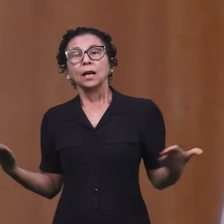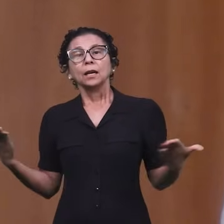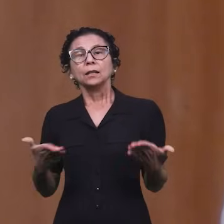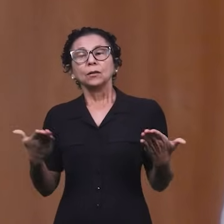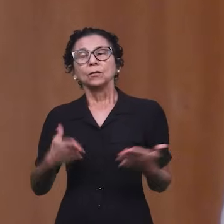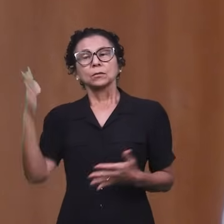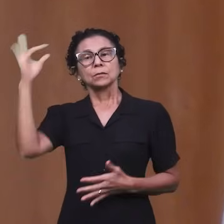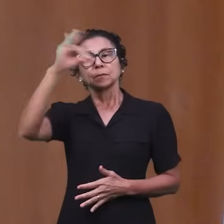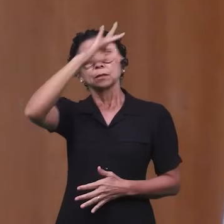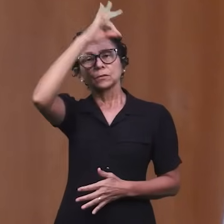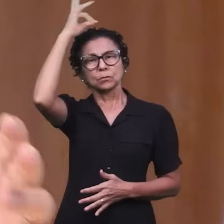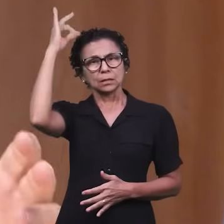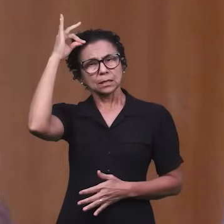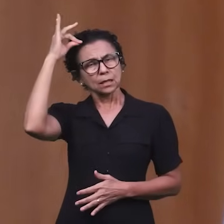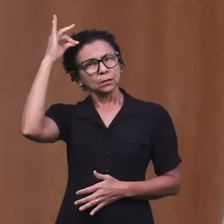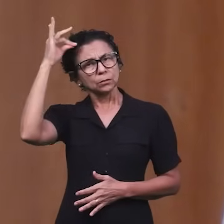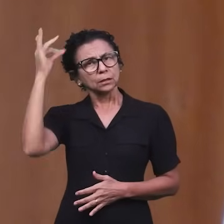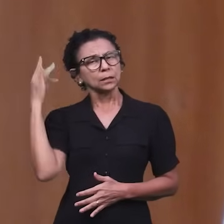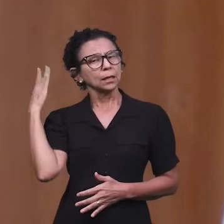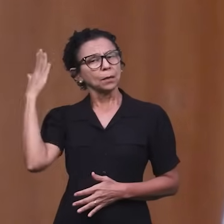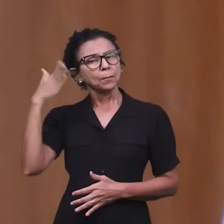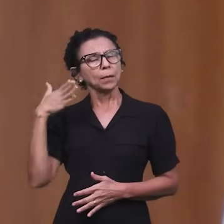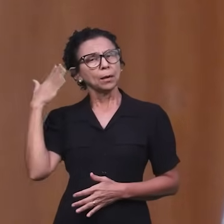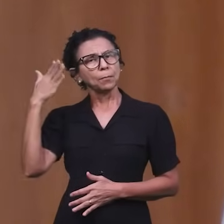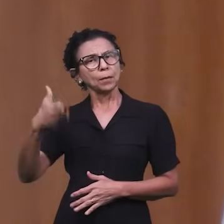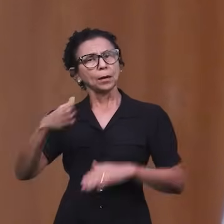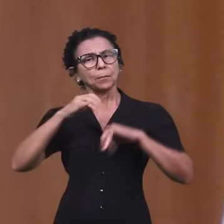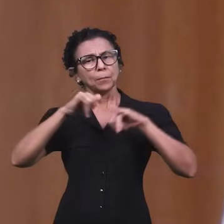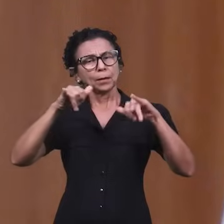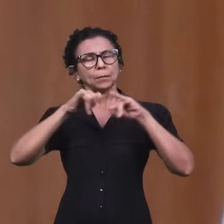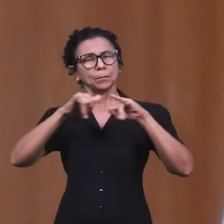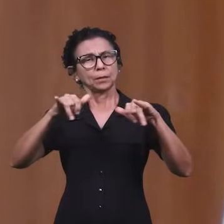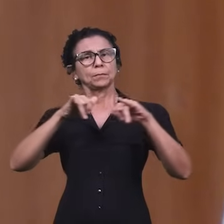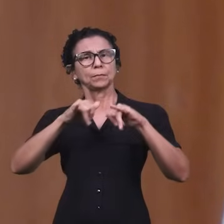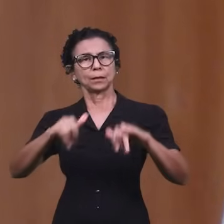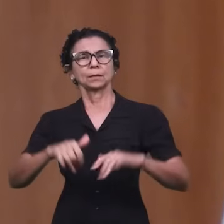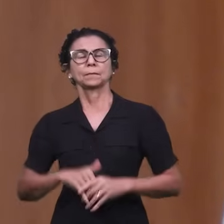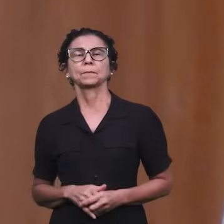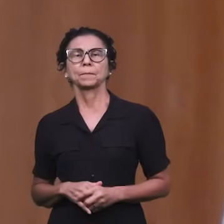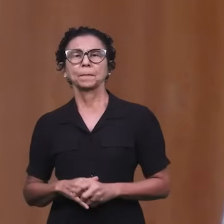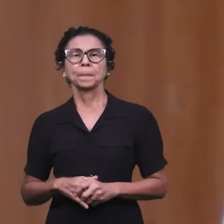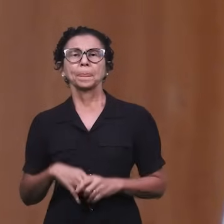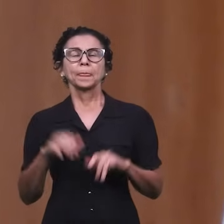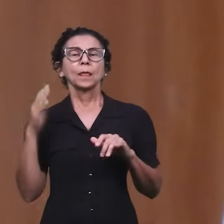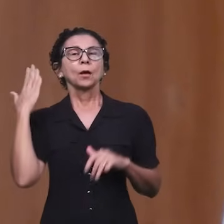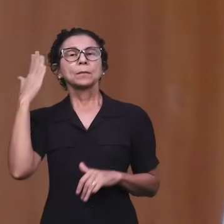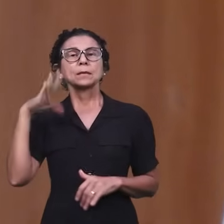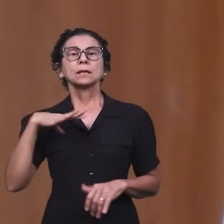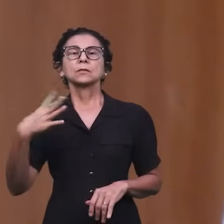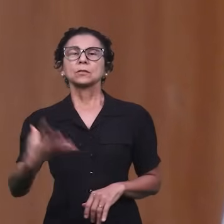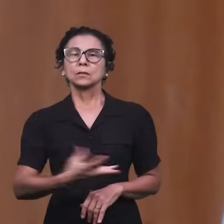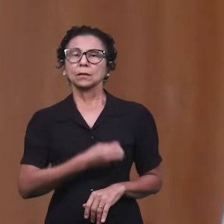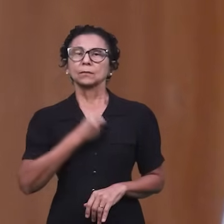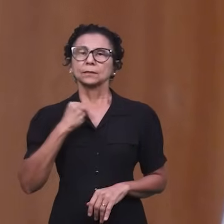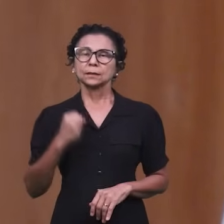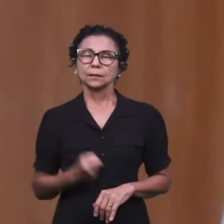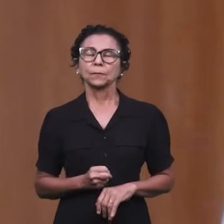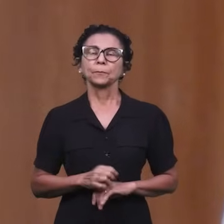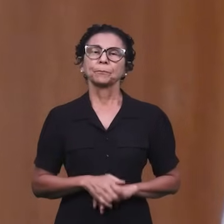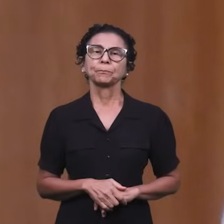uma igreja fiel, assim como os espias eram fiéis àquela mensagem. Então, hoje é muito importante para as